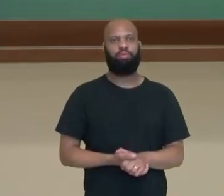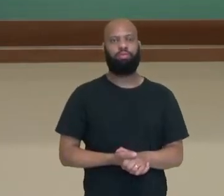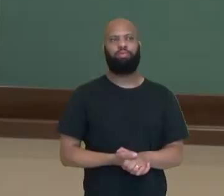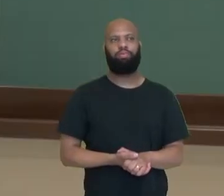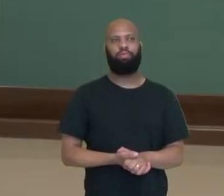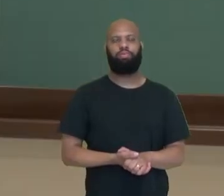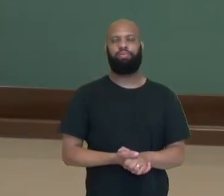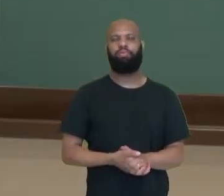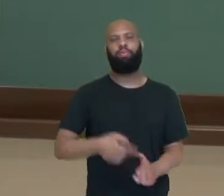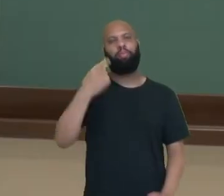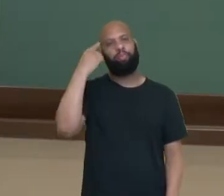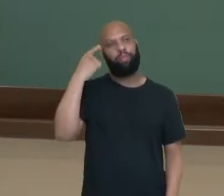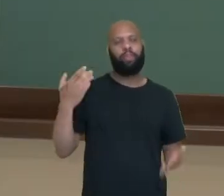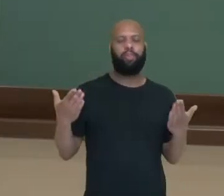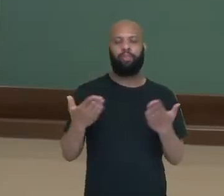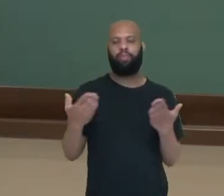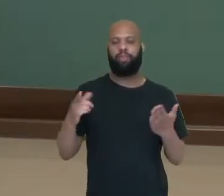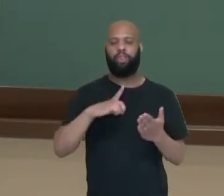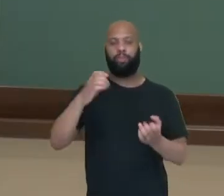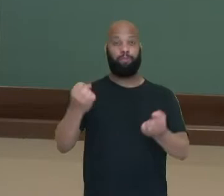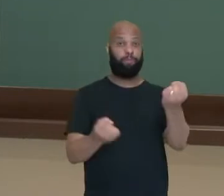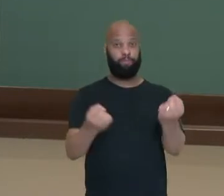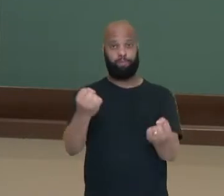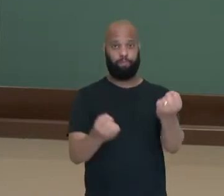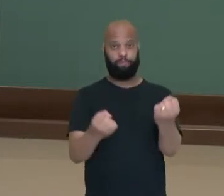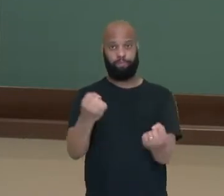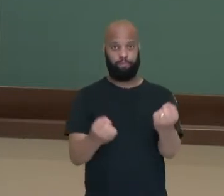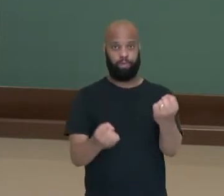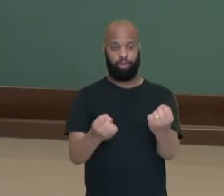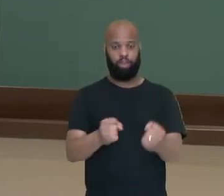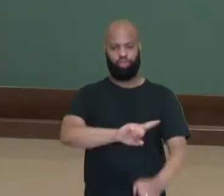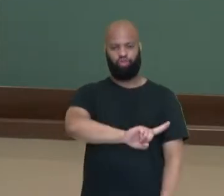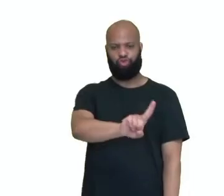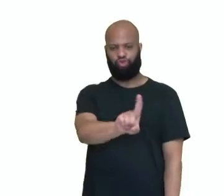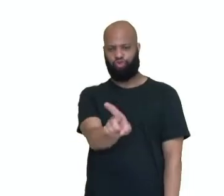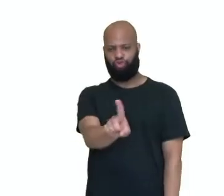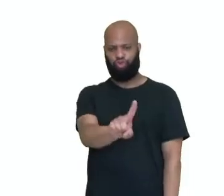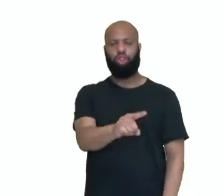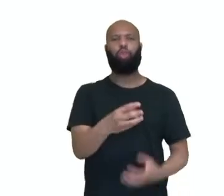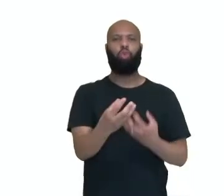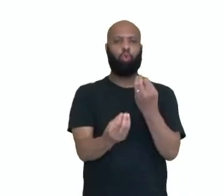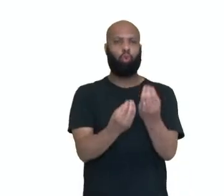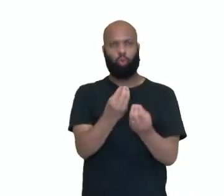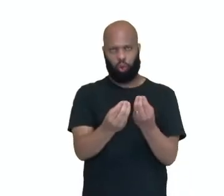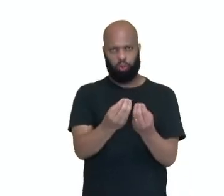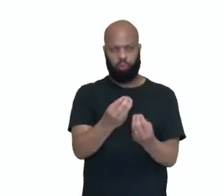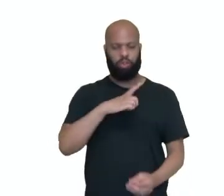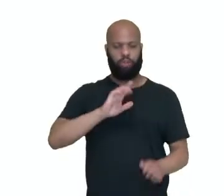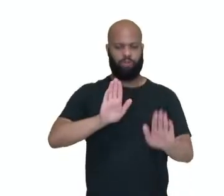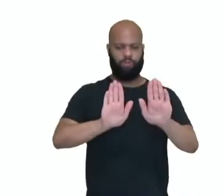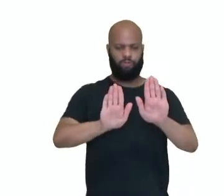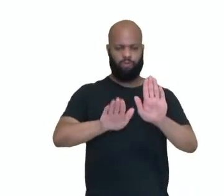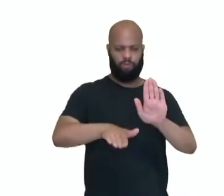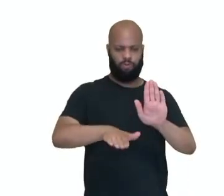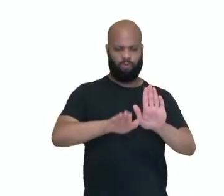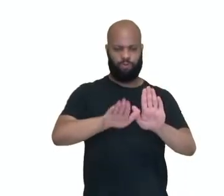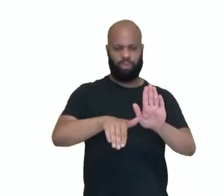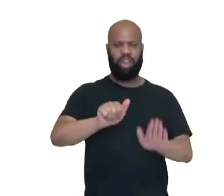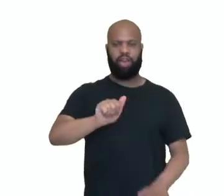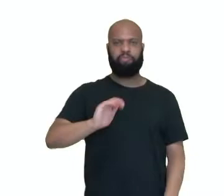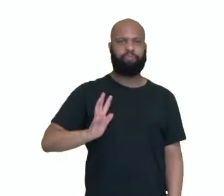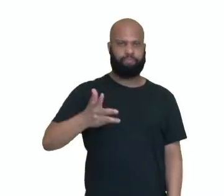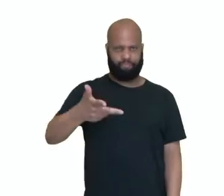Vamos pensar. Em um veículo, controla-se a velocidade através de um mecanismo chamado